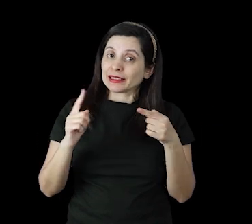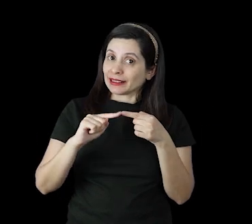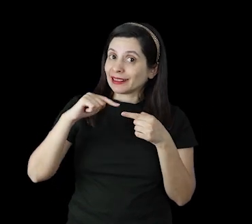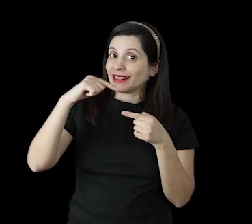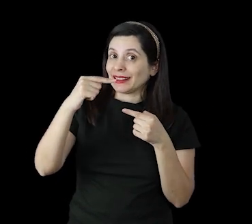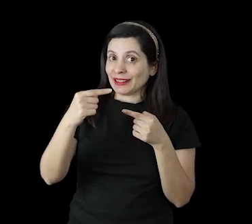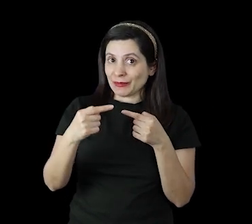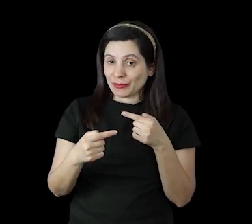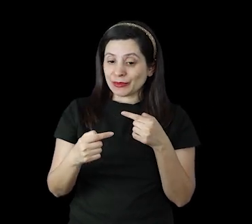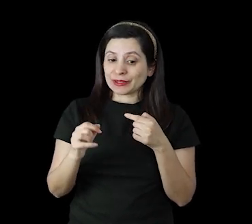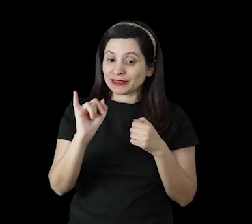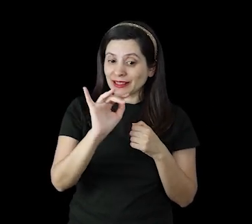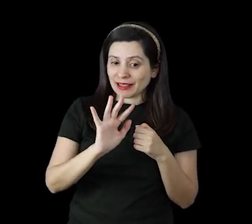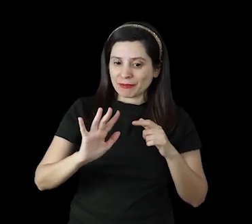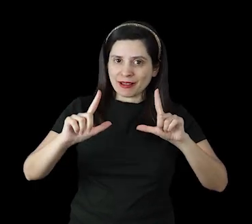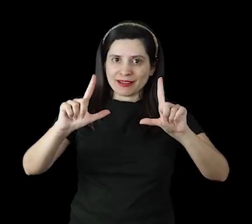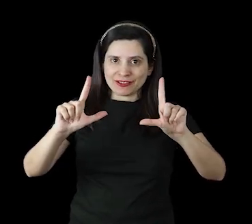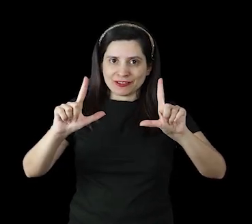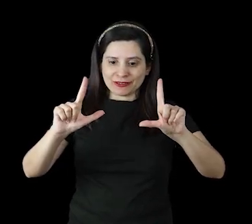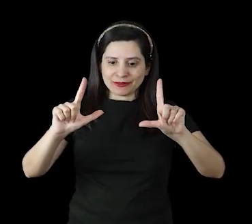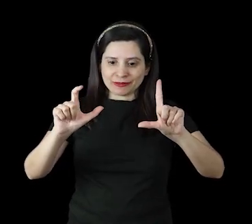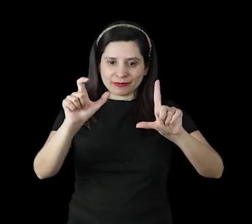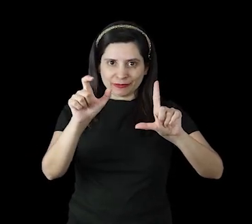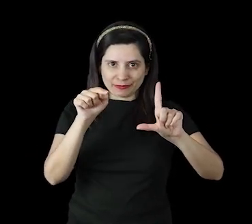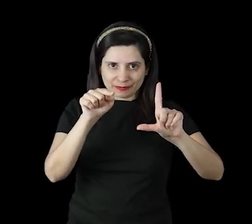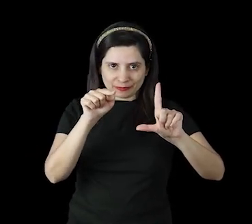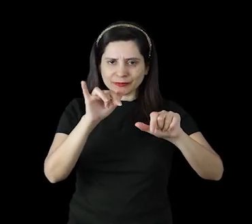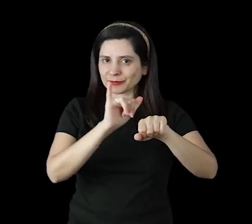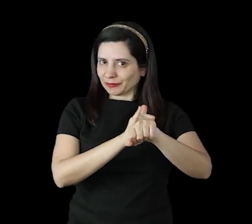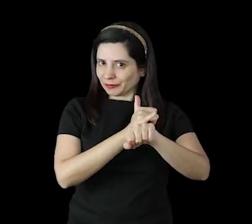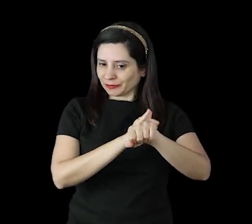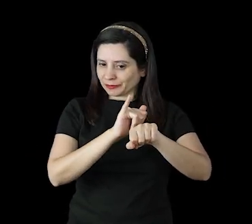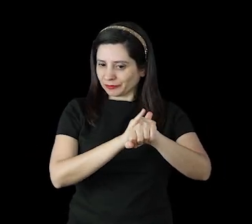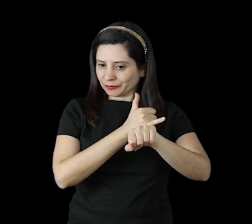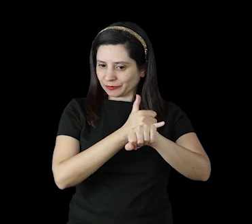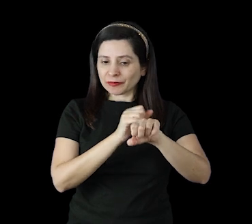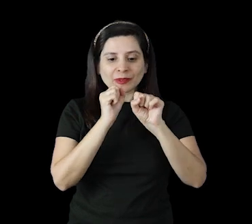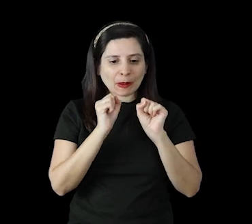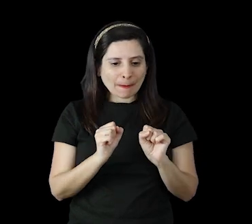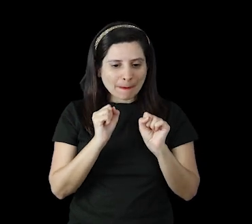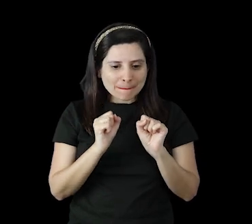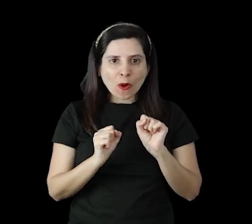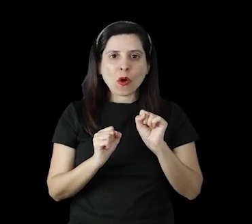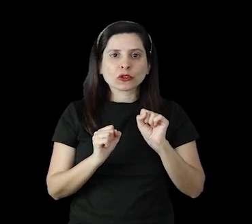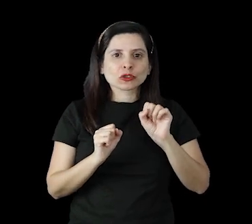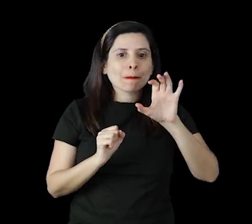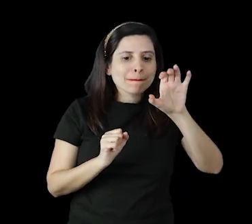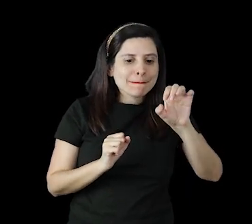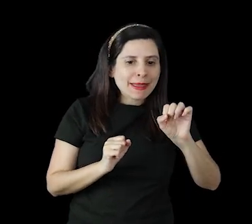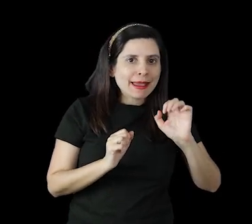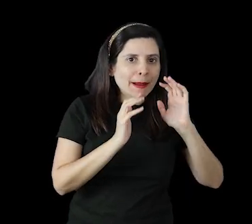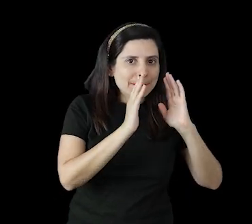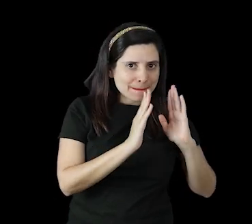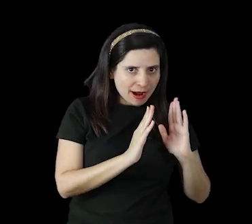tem essa imagem final. Então é mais ou menos um esquema que a gente pode pegar partes,